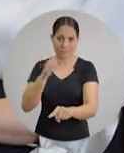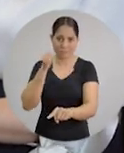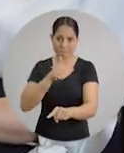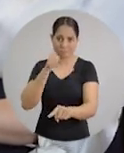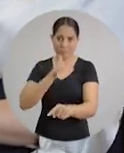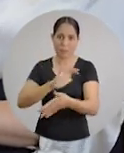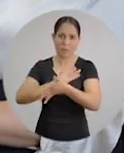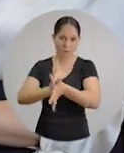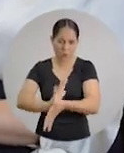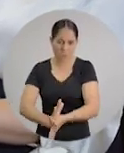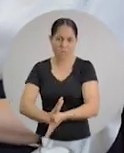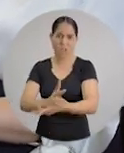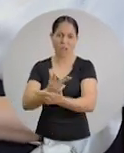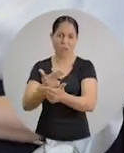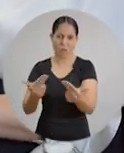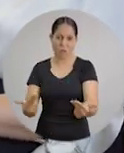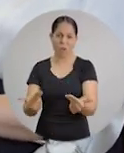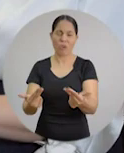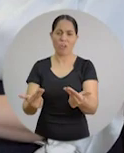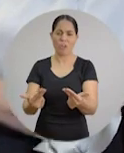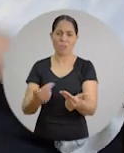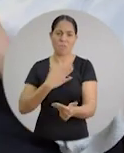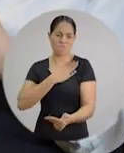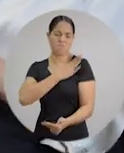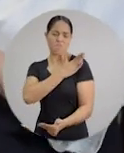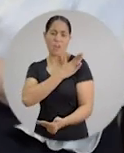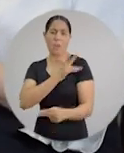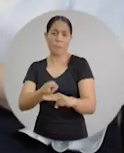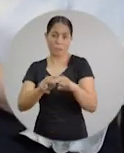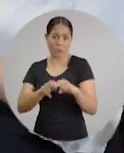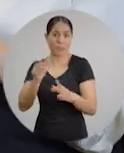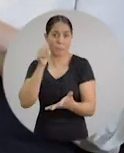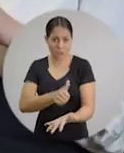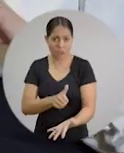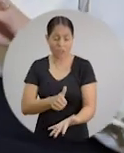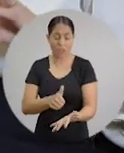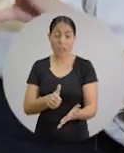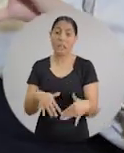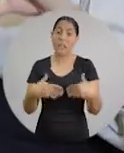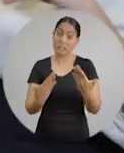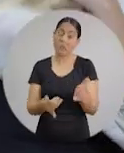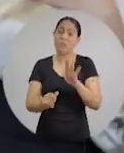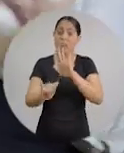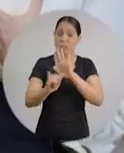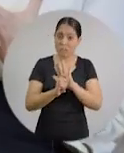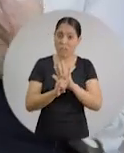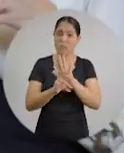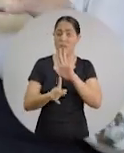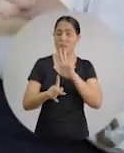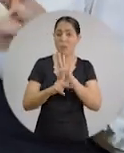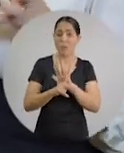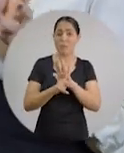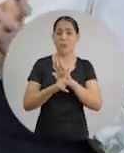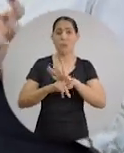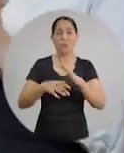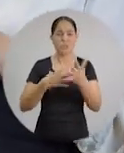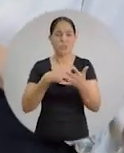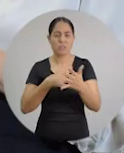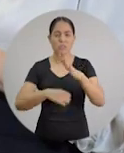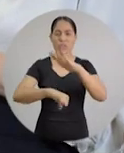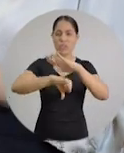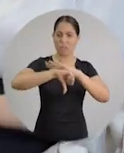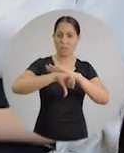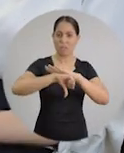em razão de uma discriminação ou de um preconceito por ser mulher. E a identificação disso enquanto um tipo